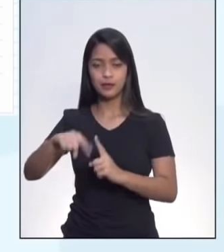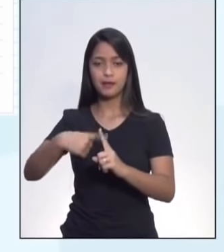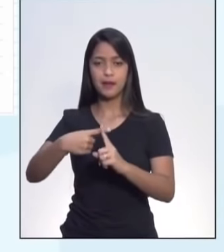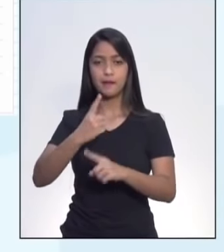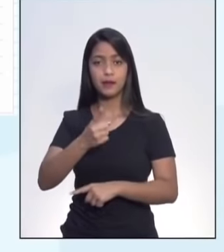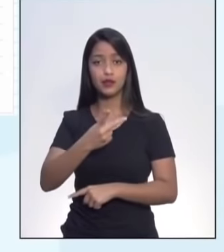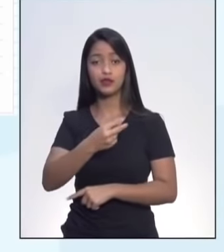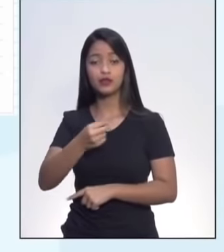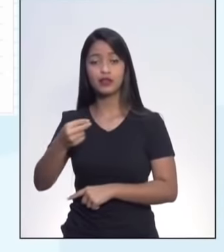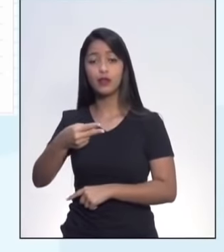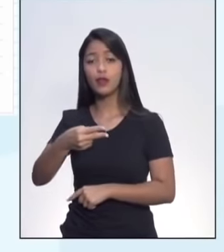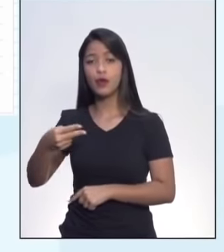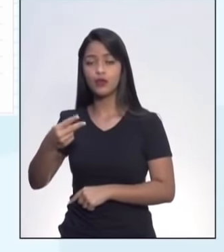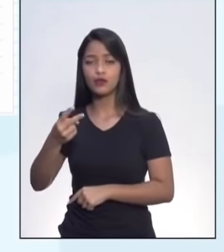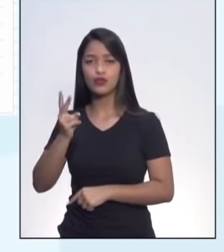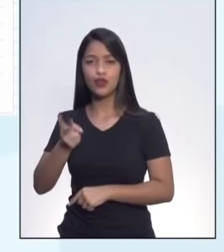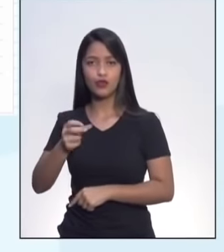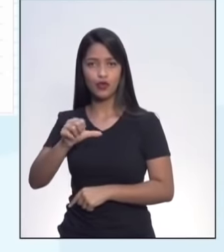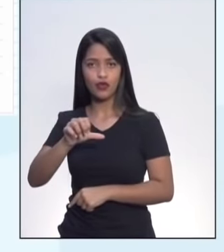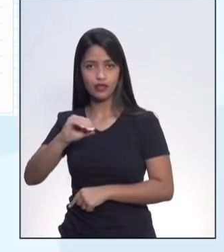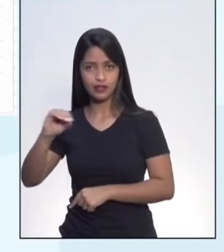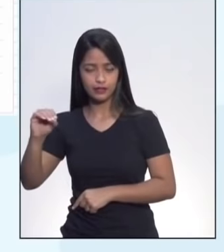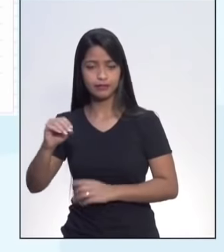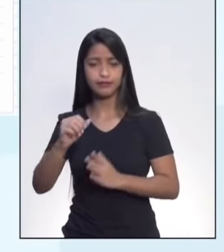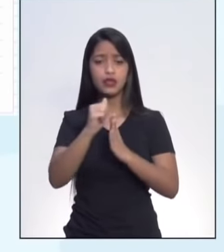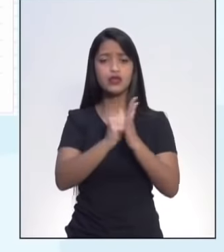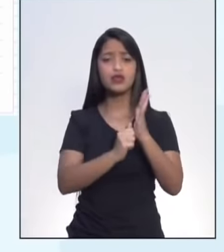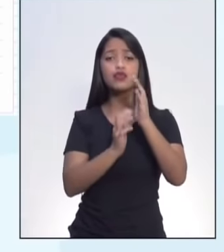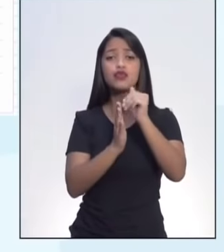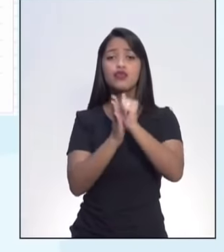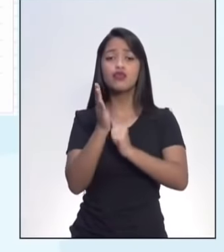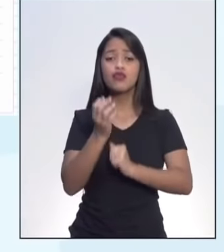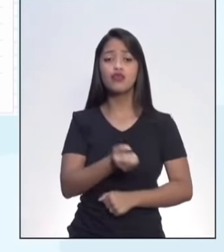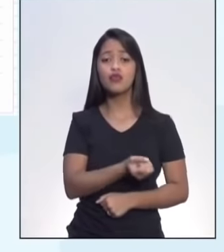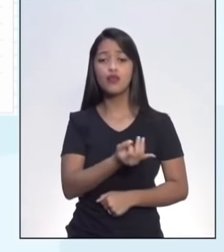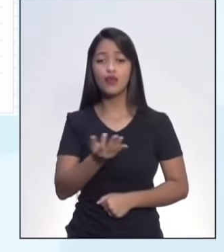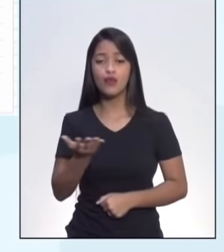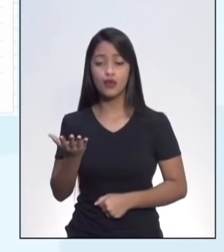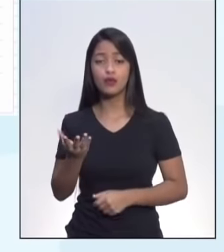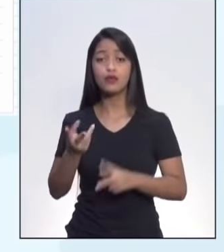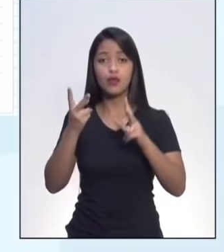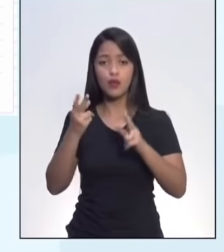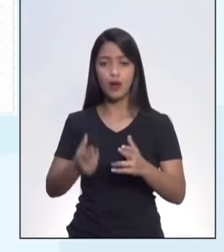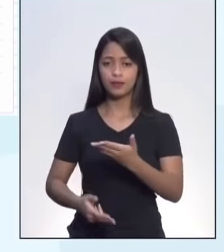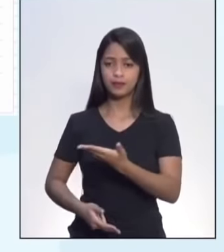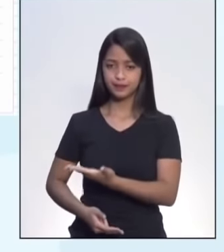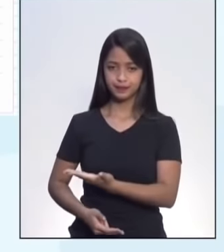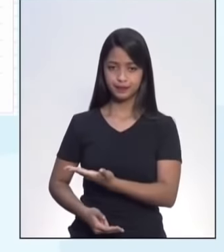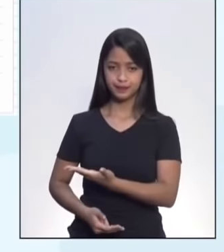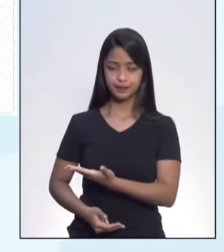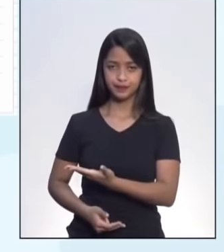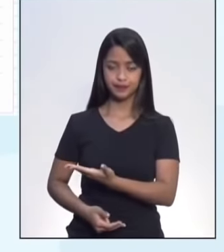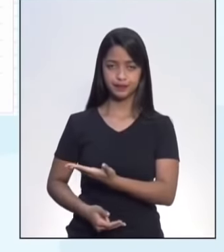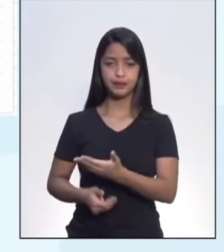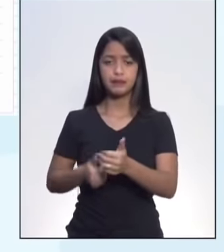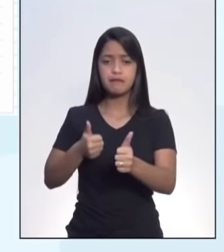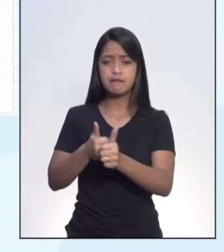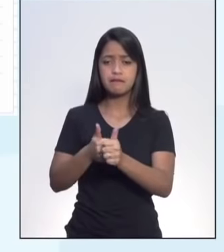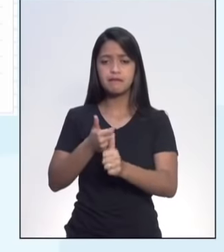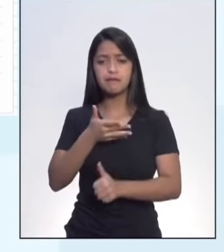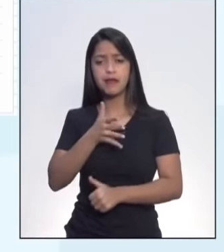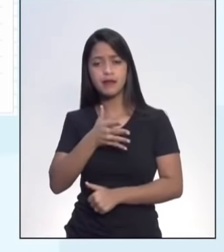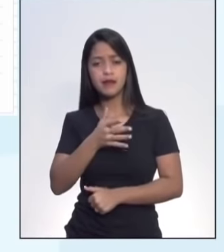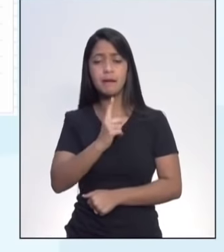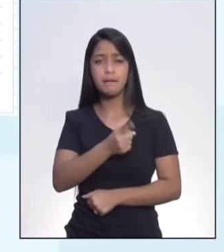total. As luvas, é só fazer uma associação e fazer essa projeção lá no eixo vertical. A gente tem aí uma aproximação de